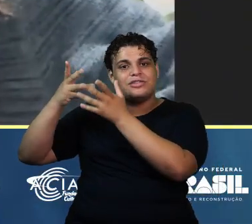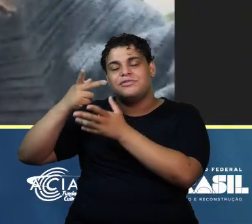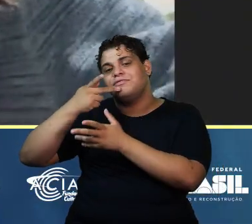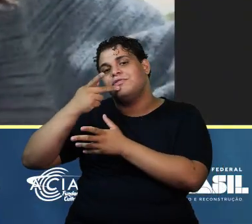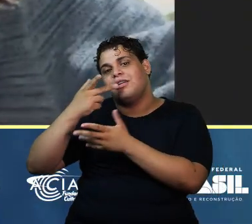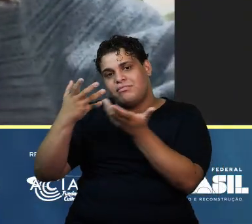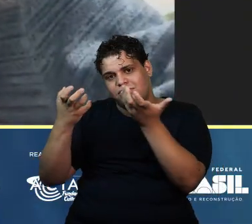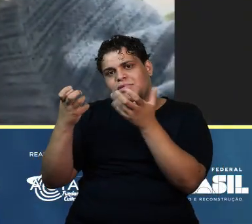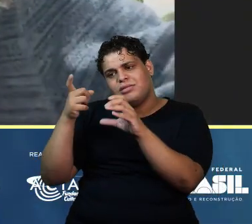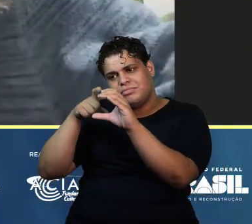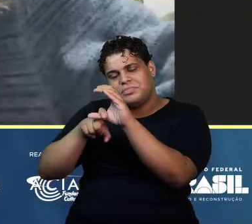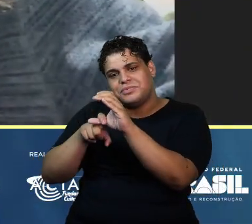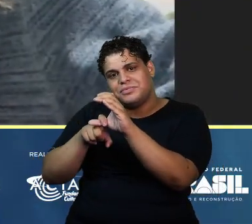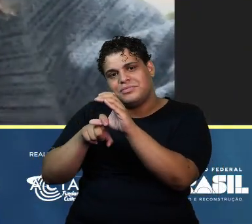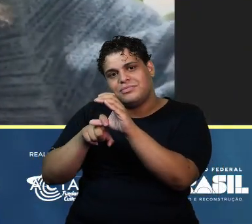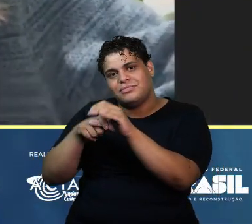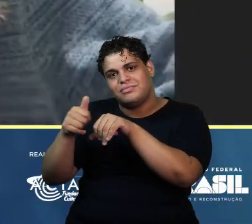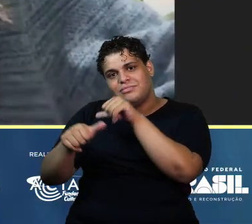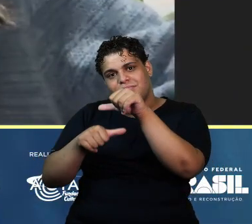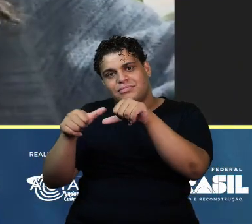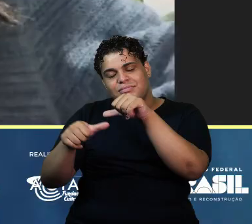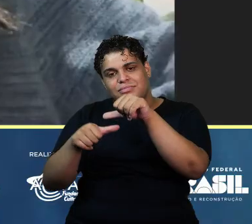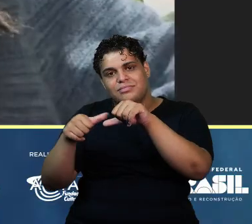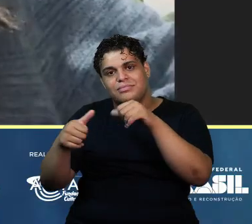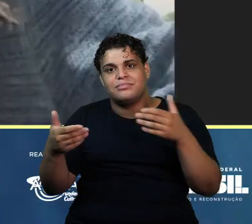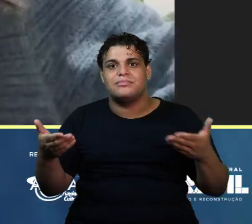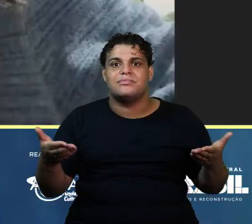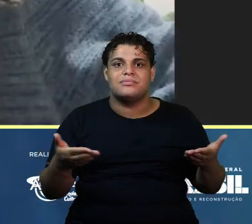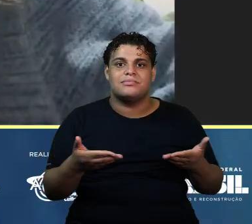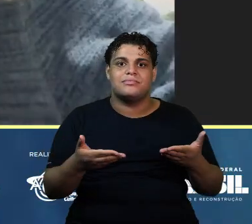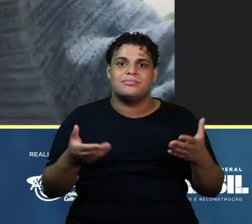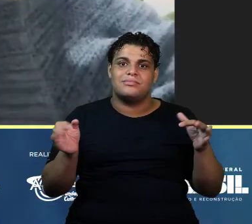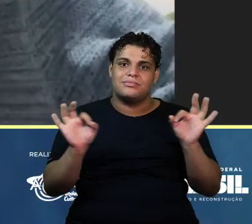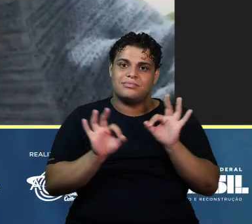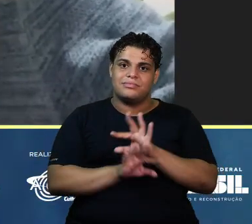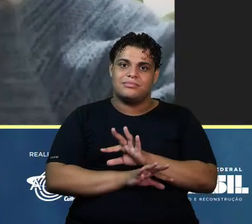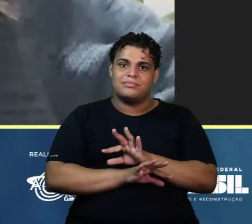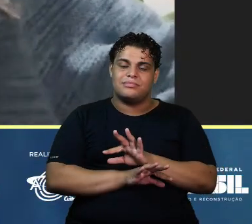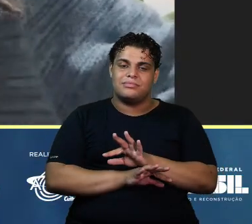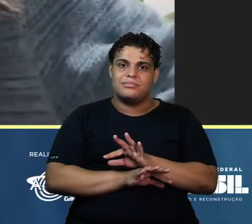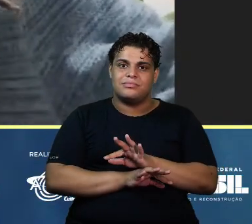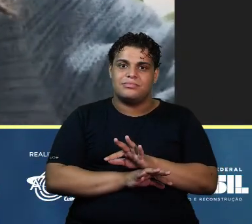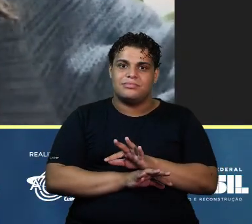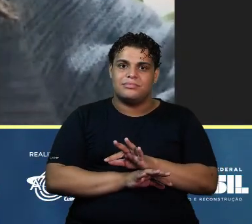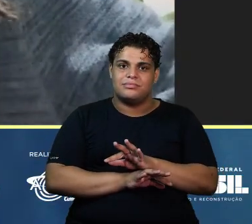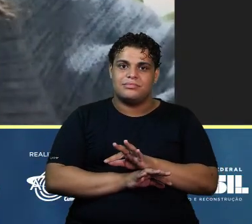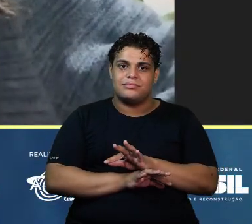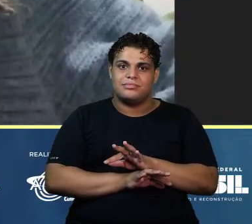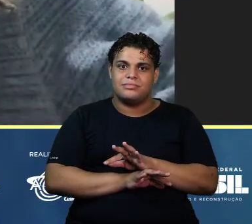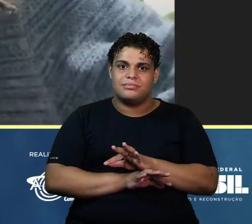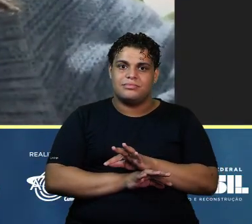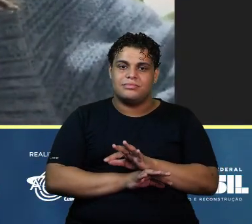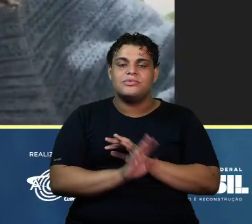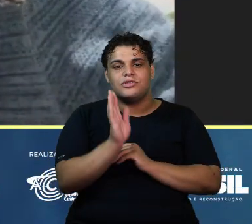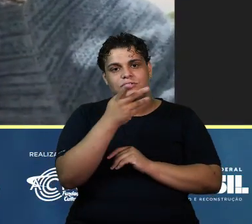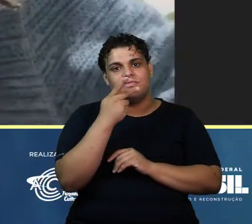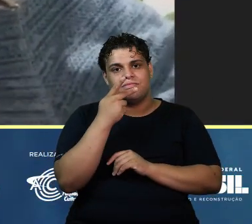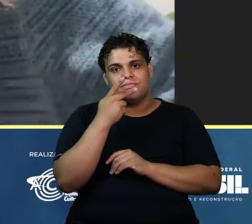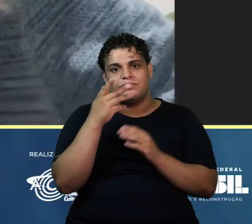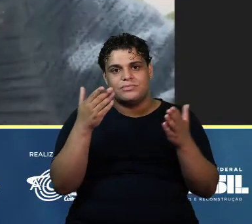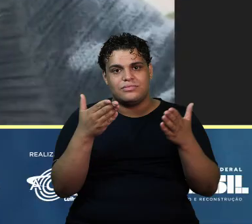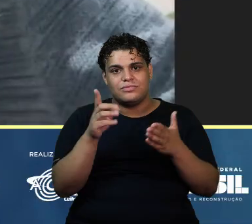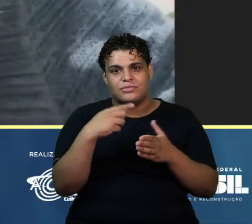parte disso, quero fazer parte da mudança. Então, vou encerrar com a fala que eu já deixei aqui hoje durante a